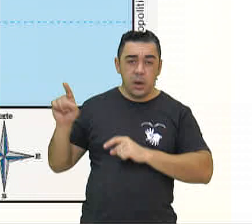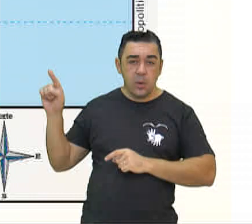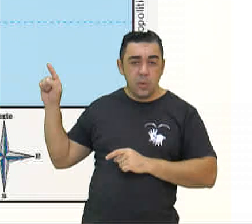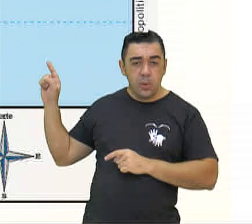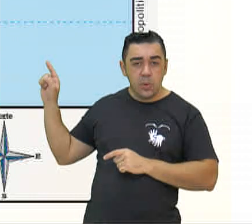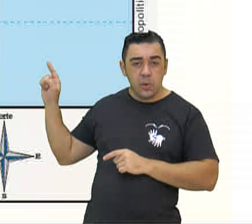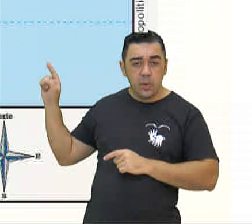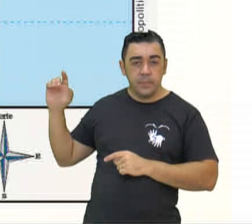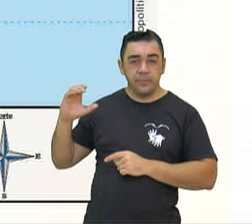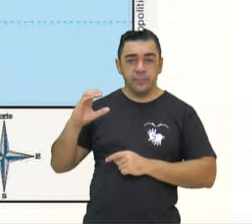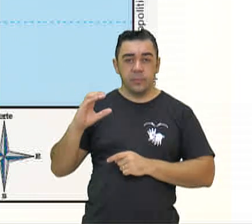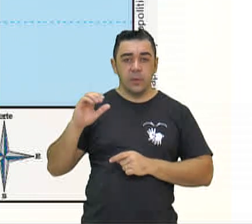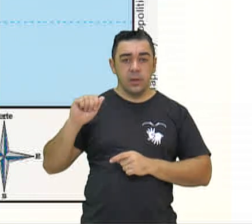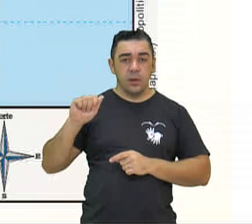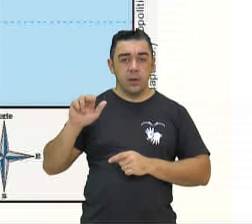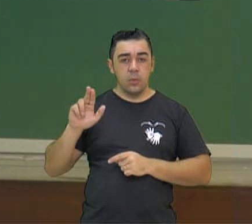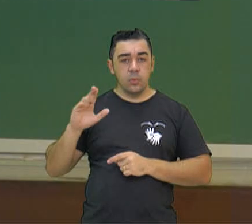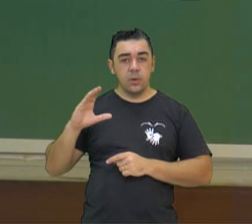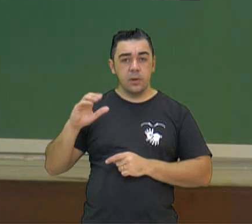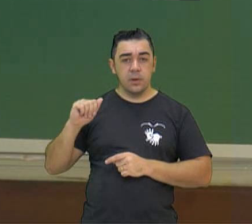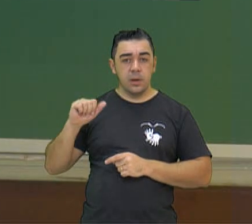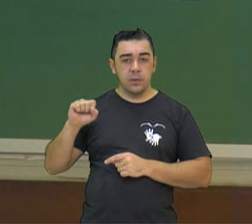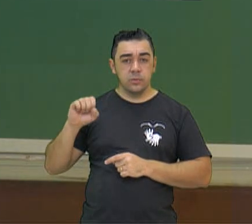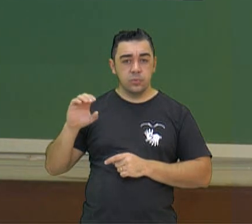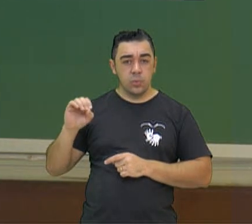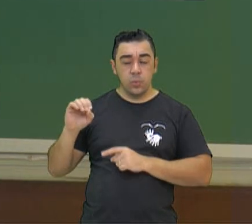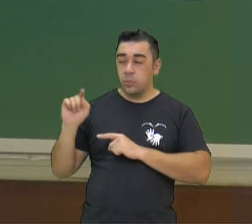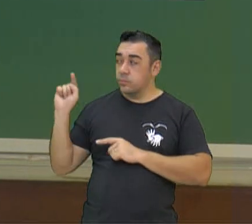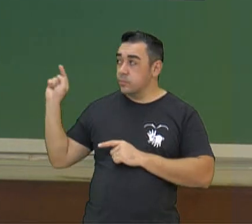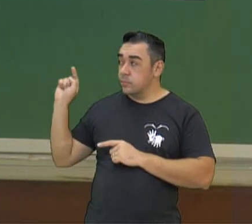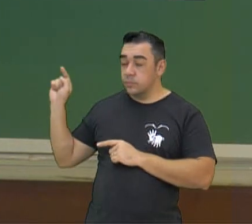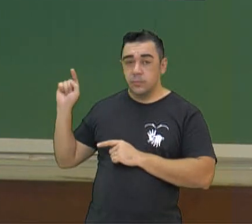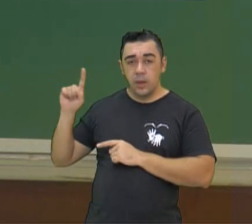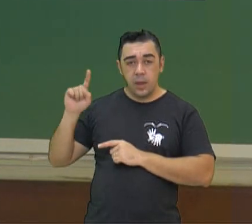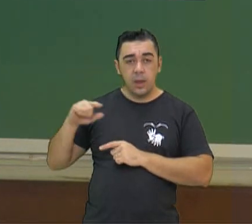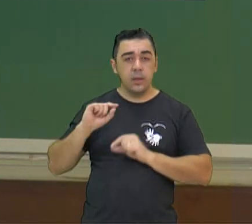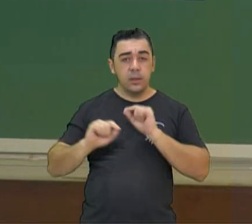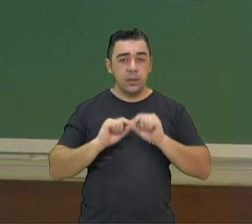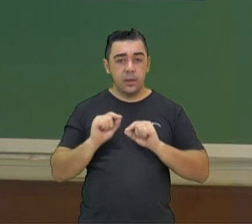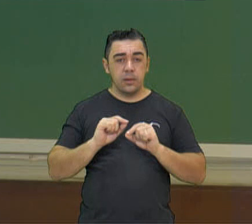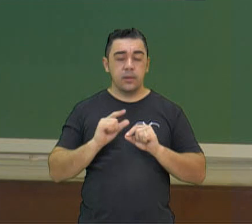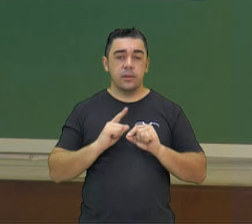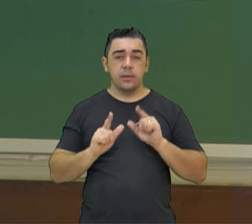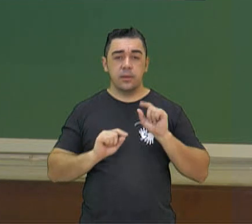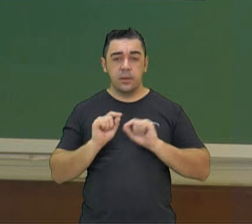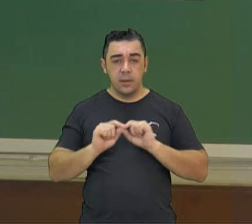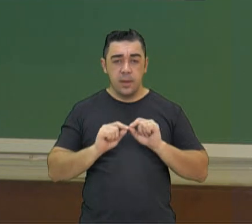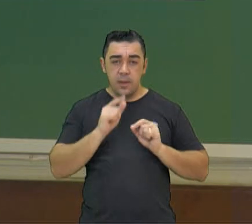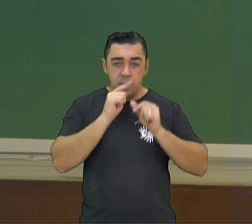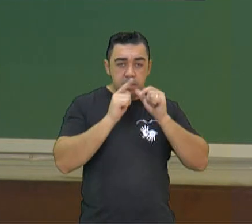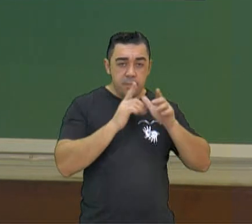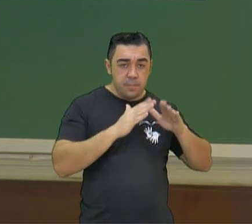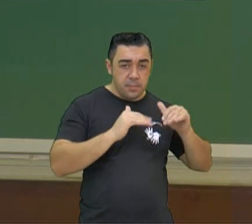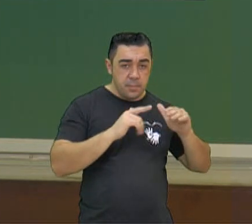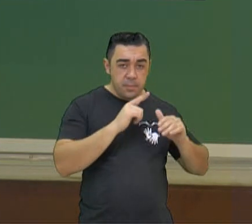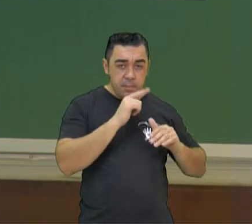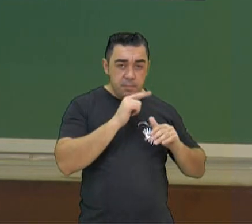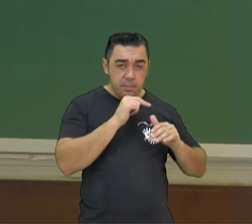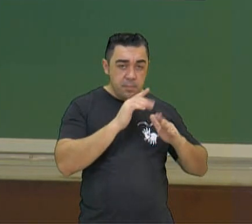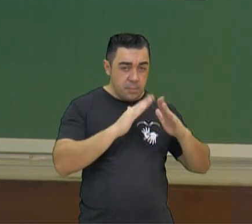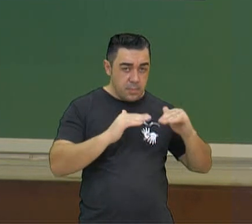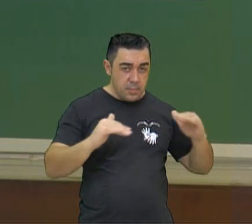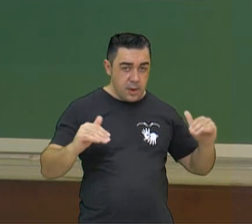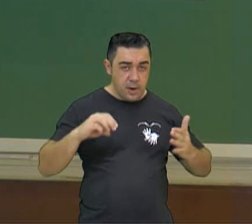Cáucaso, certo? Então, esta parte aqui que abrange desde o mar Mediterrâneo, quando eu entro pelo